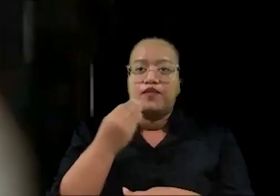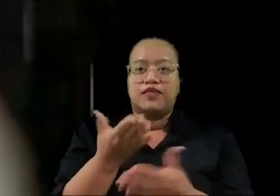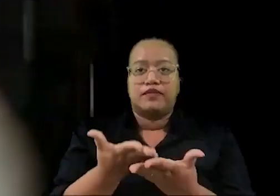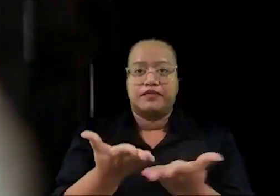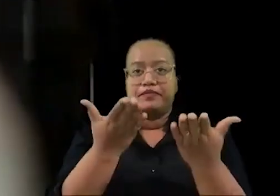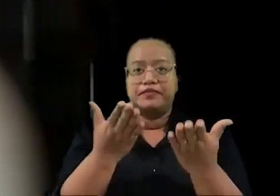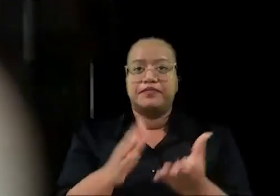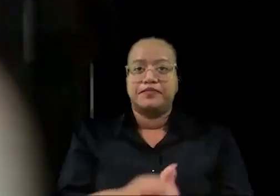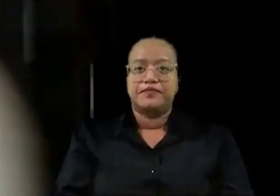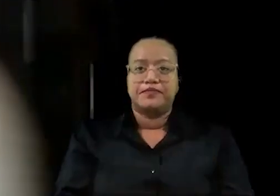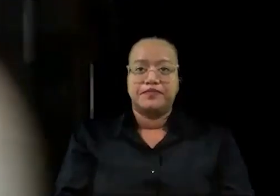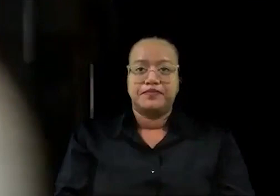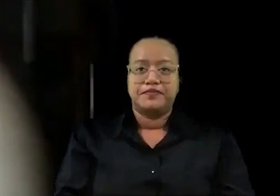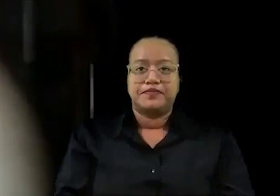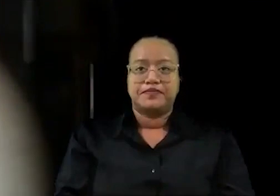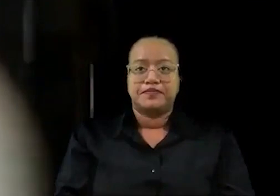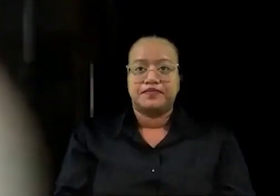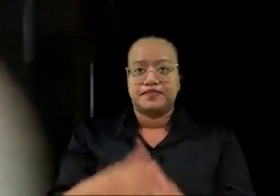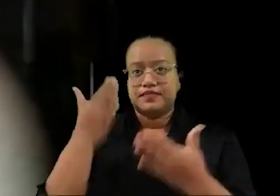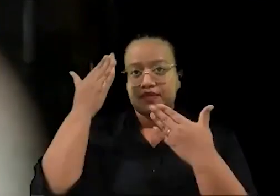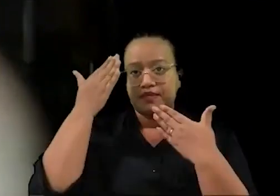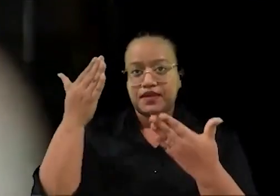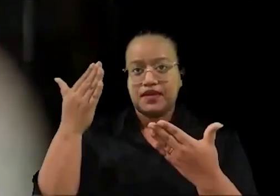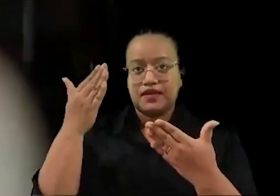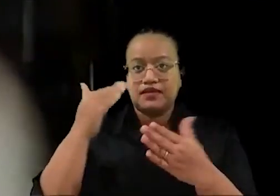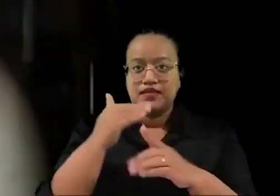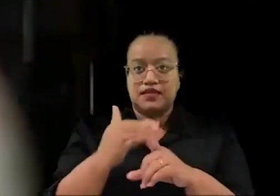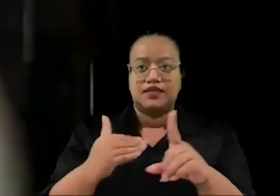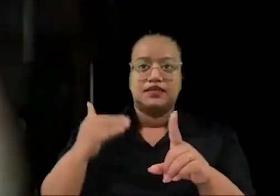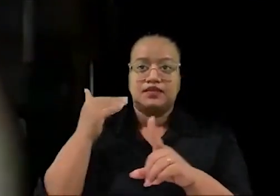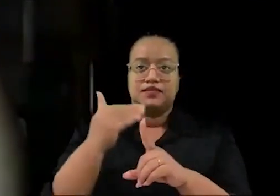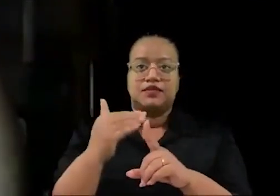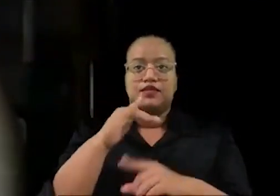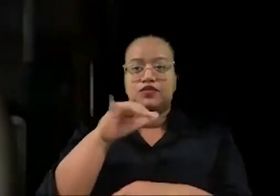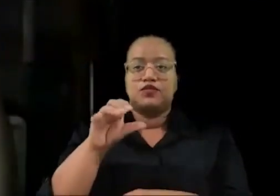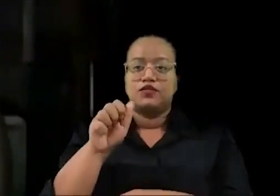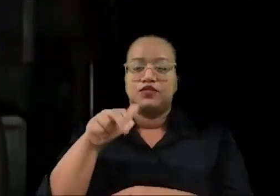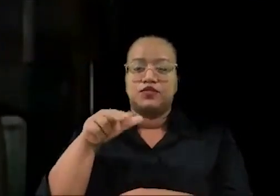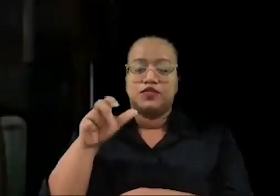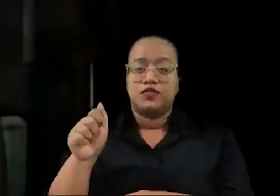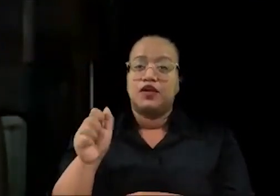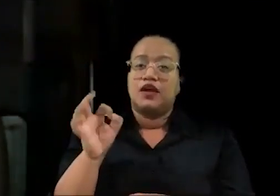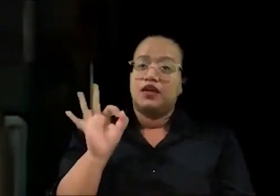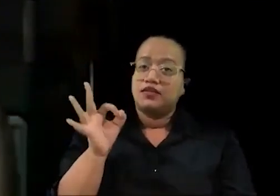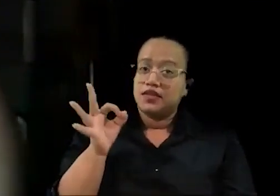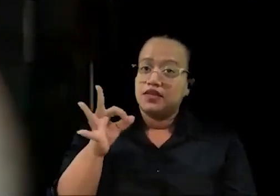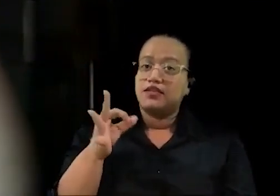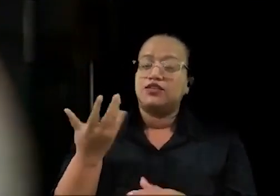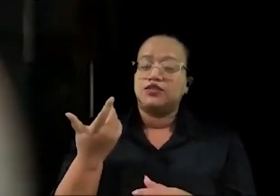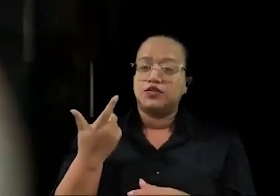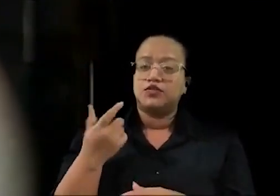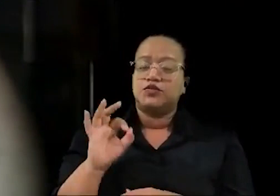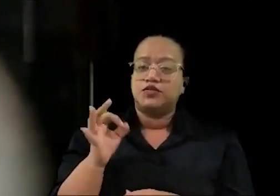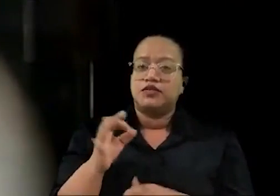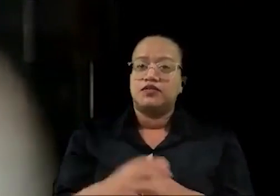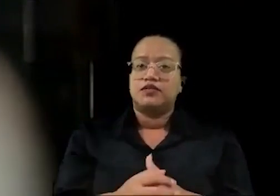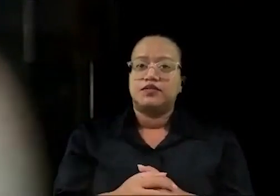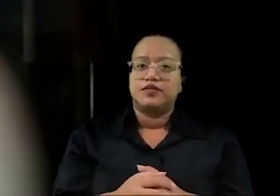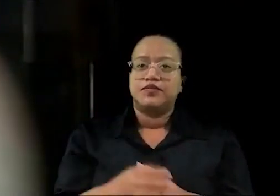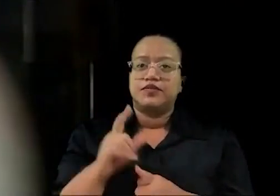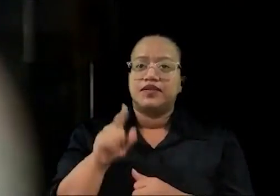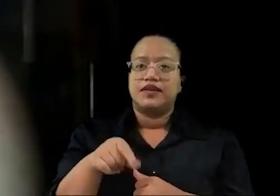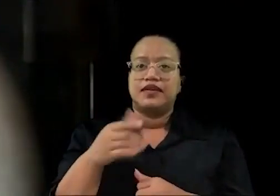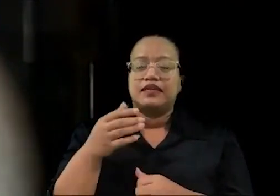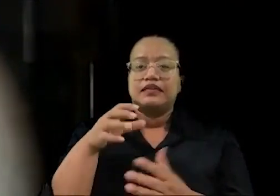Obrigada, desembargadora Joana. É isso mesmo. Eu falo, até já comentei que juizado é um pouco fraternidade. Então,